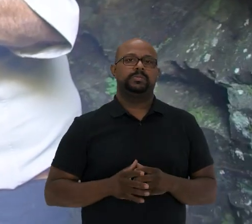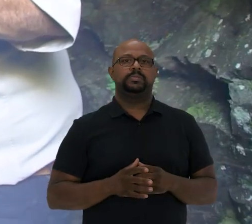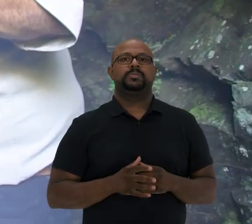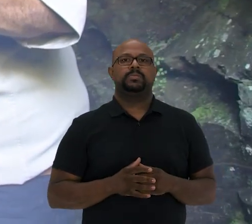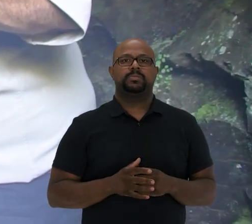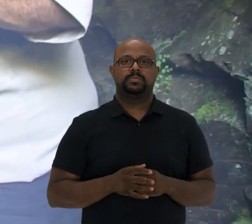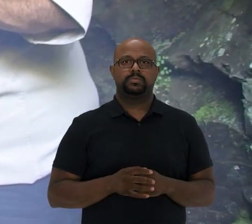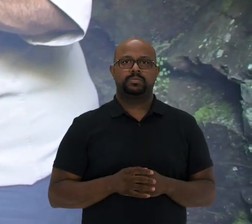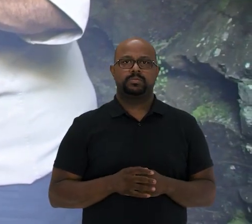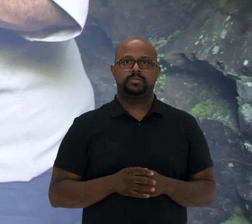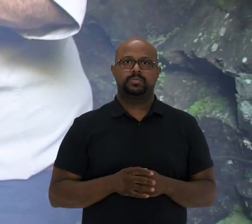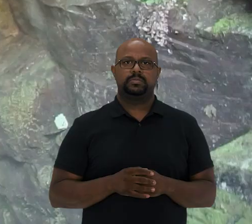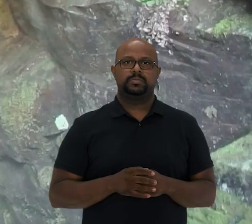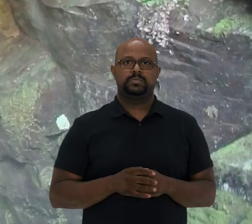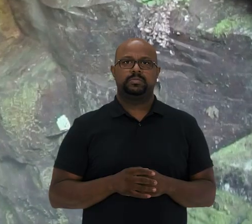dentro.